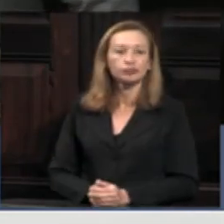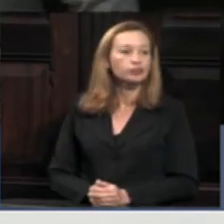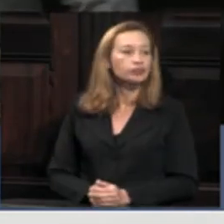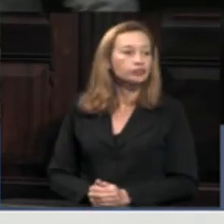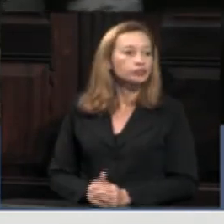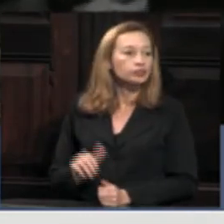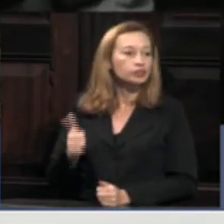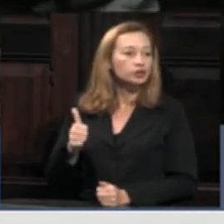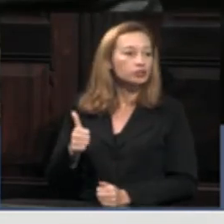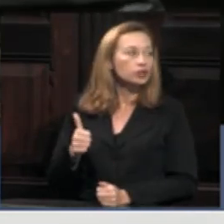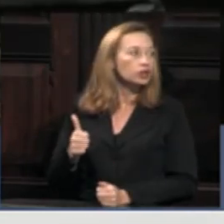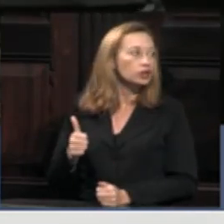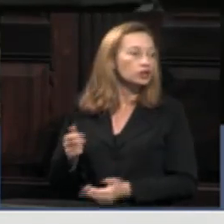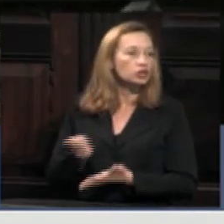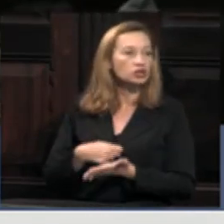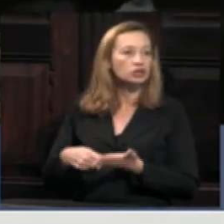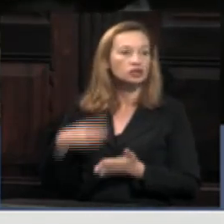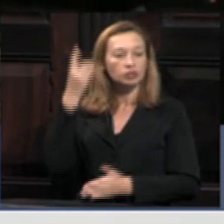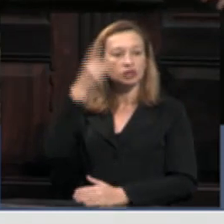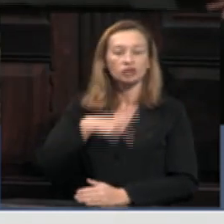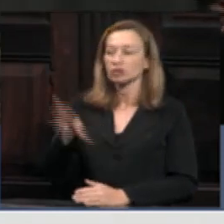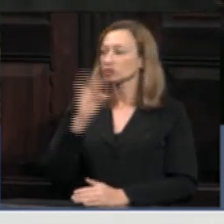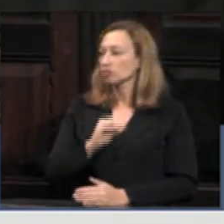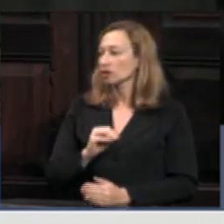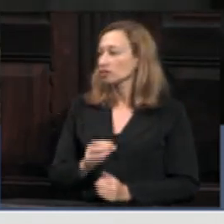Primeiro orador inscrito, deputado Luiz Paulo.